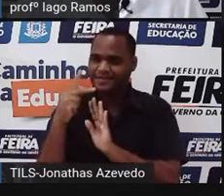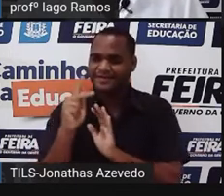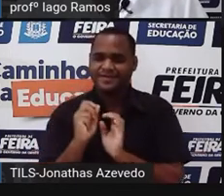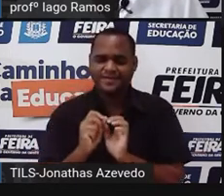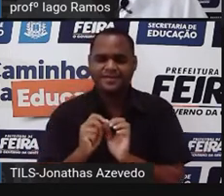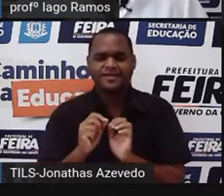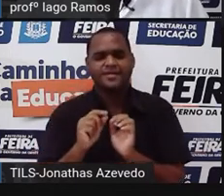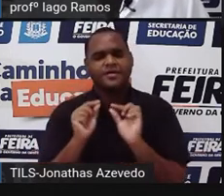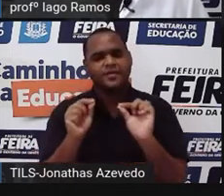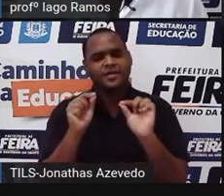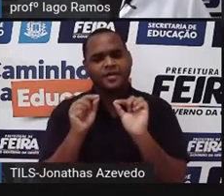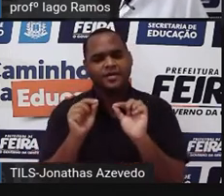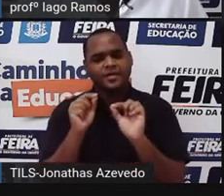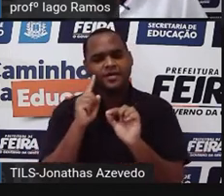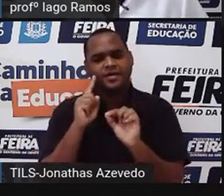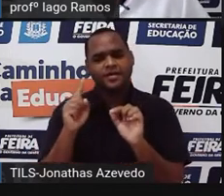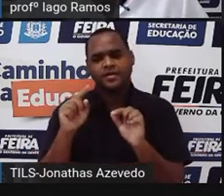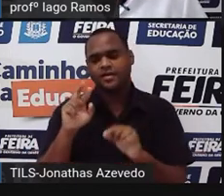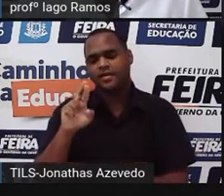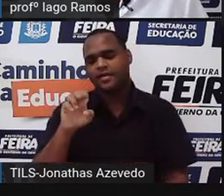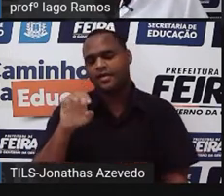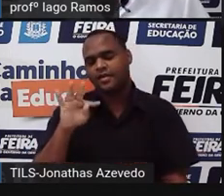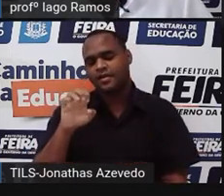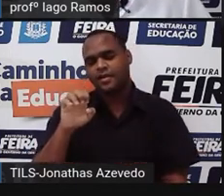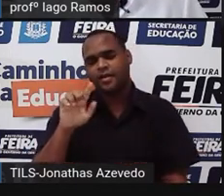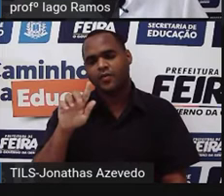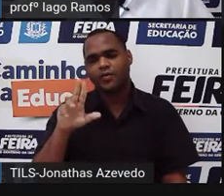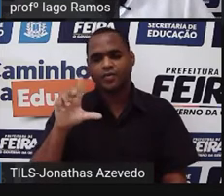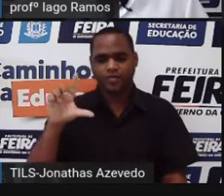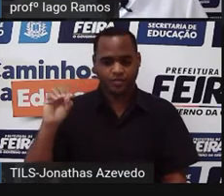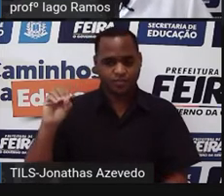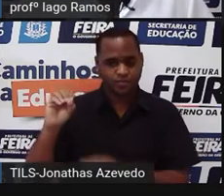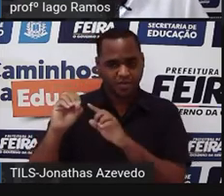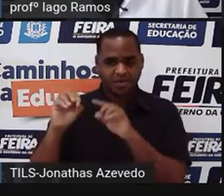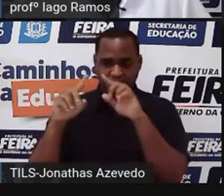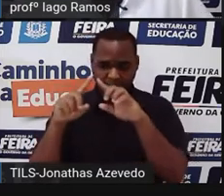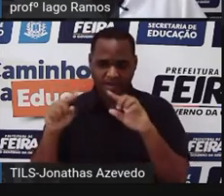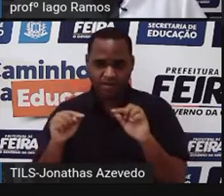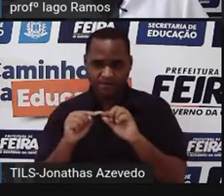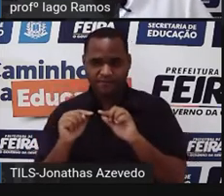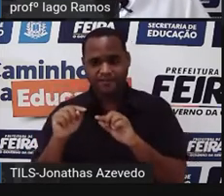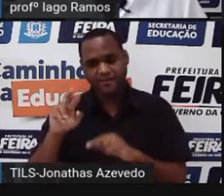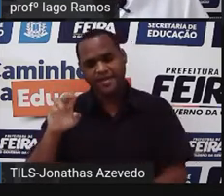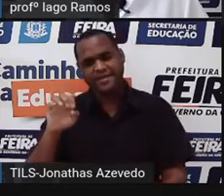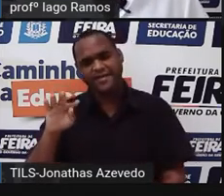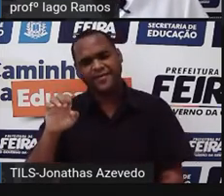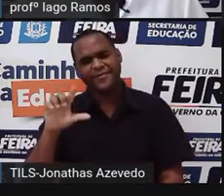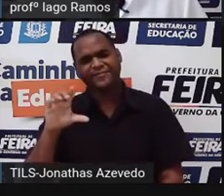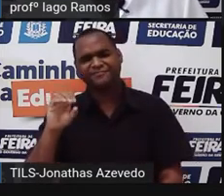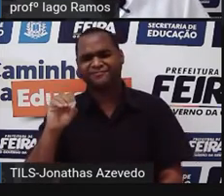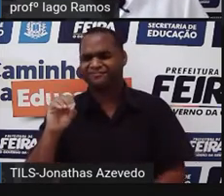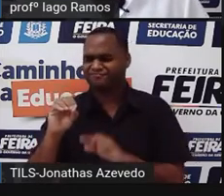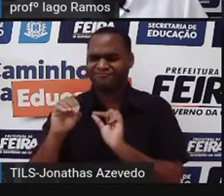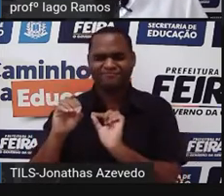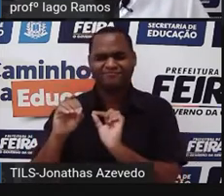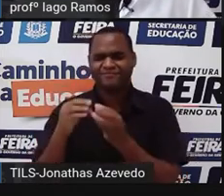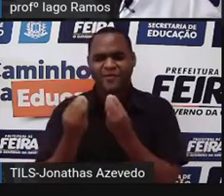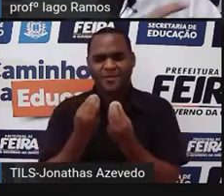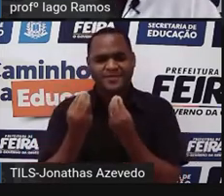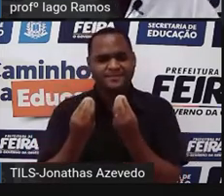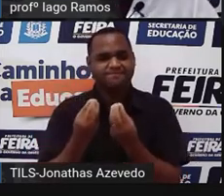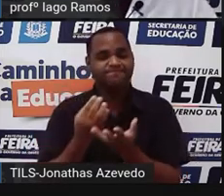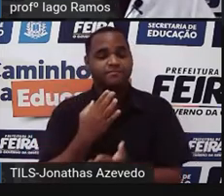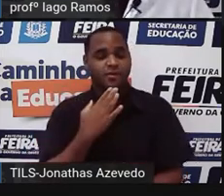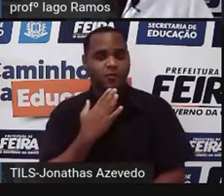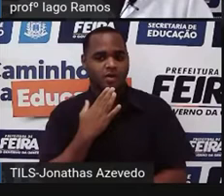é o chamado triângulo retângulo. Professor, triângulo retângulo, como assim? Eu conheço